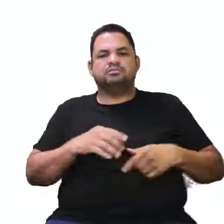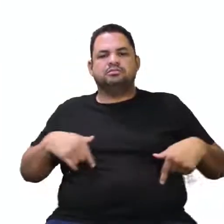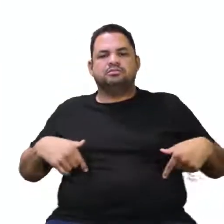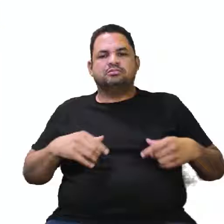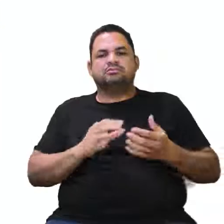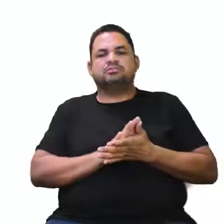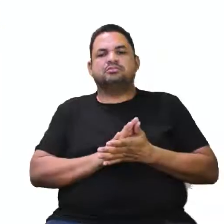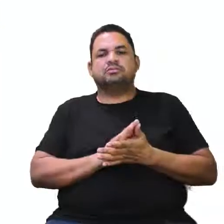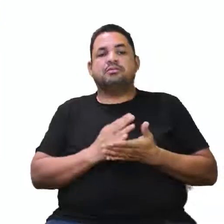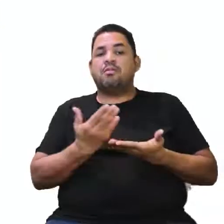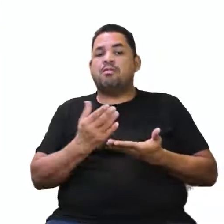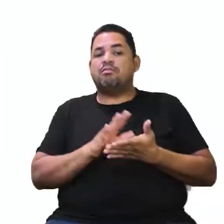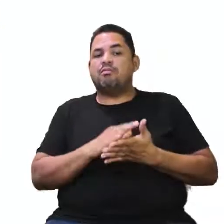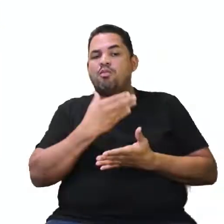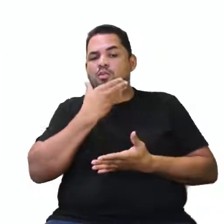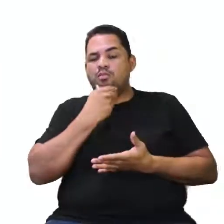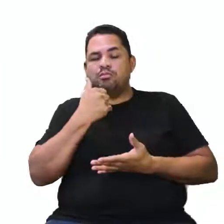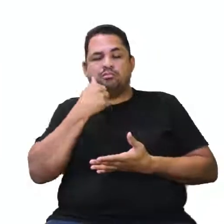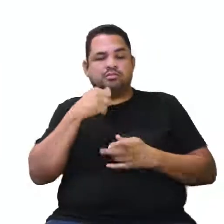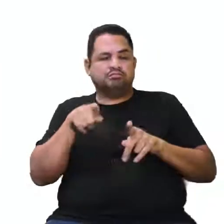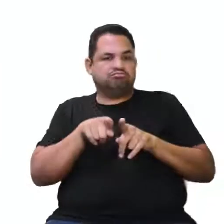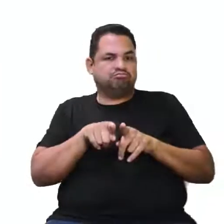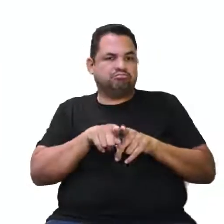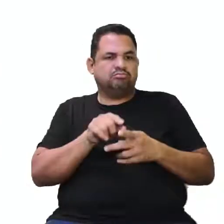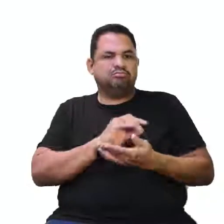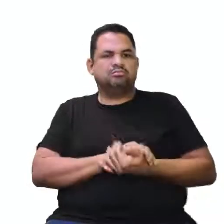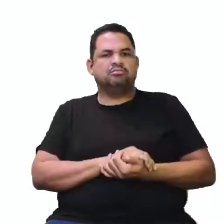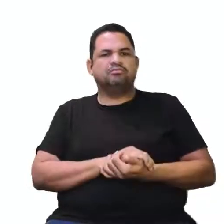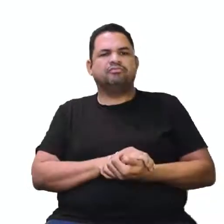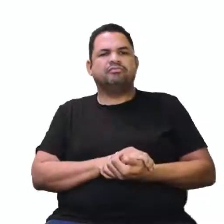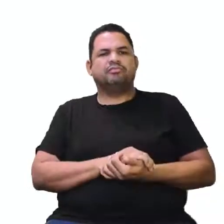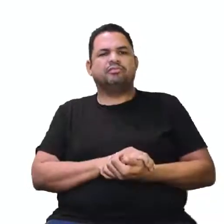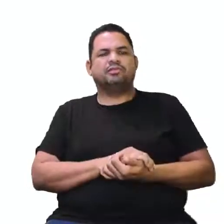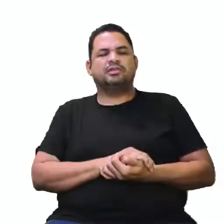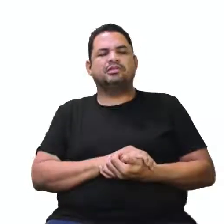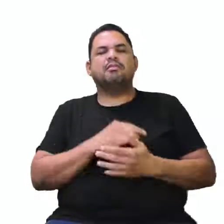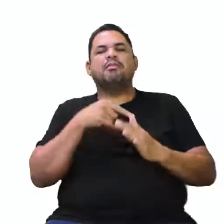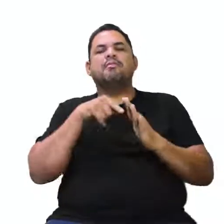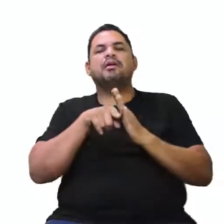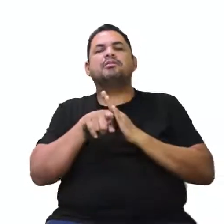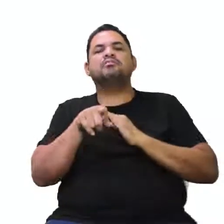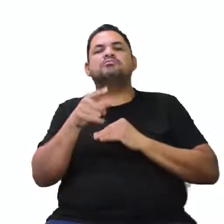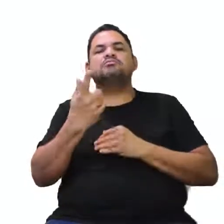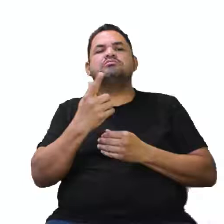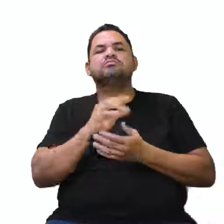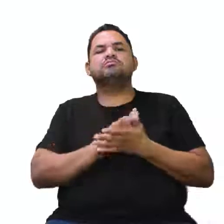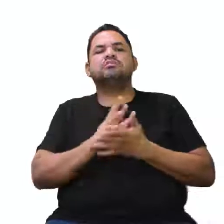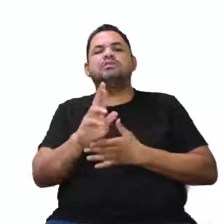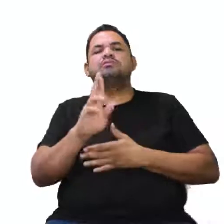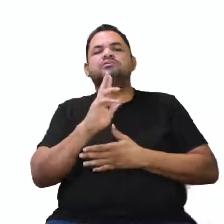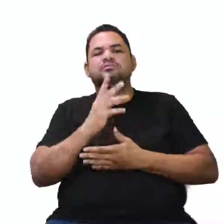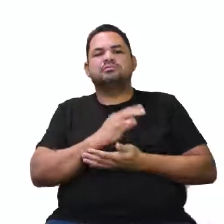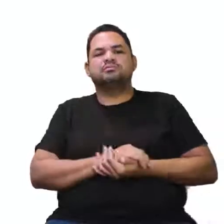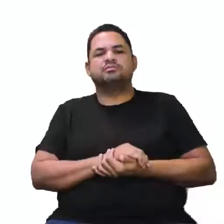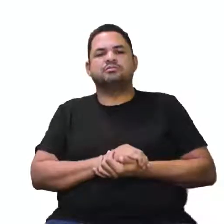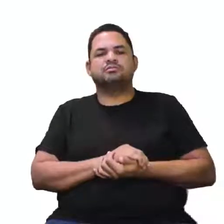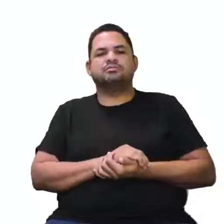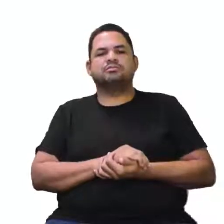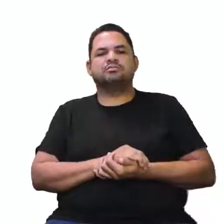quadris. Isso se refere para homens e mulheres. Mas eu tenho uma pergunta para você. Responde aí.